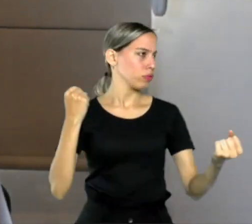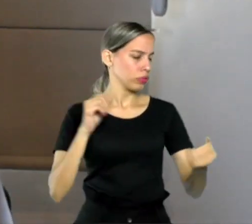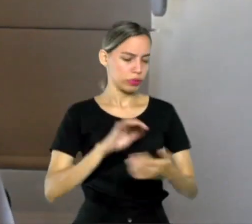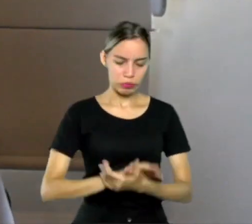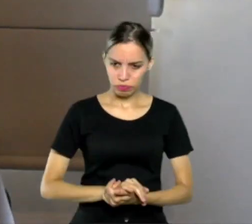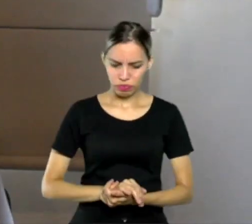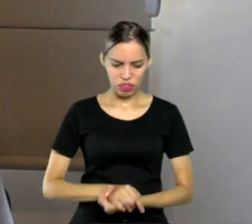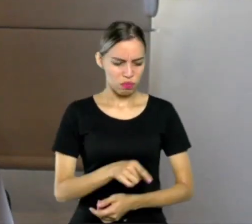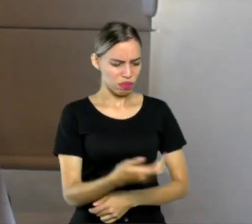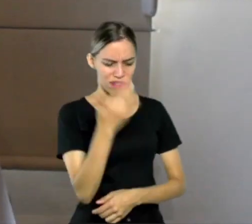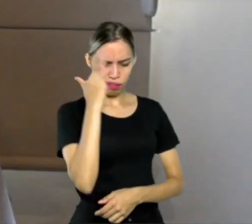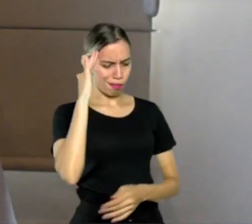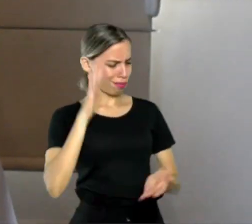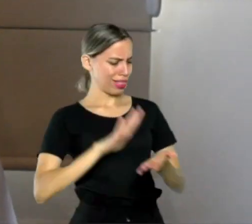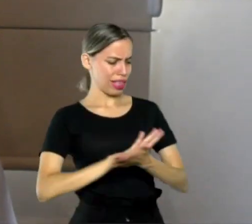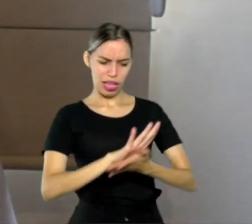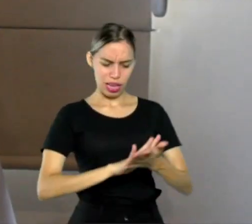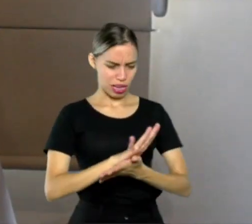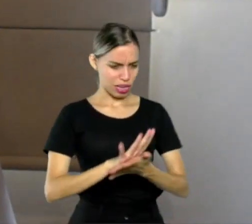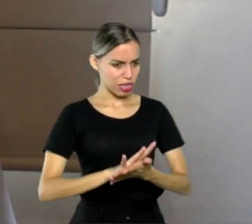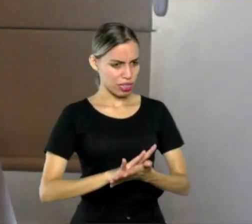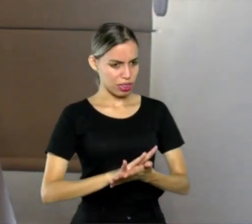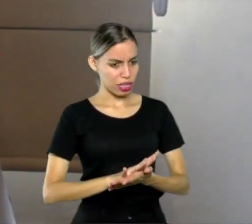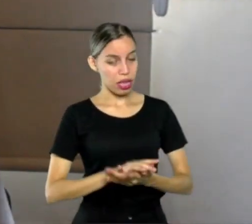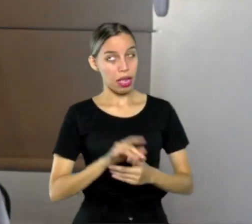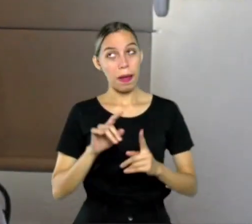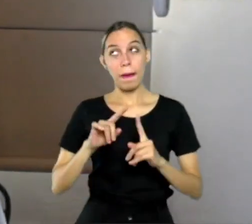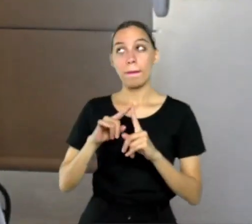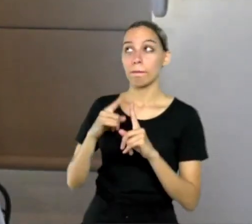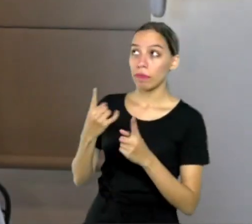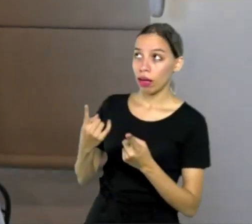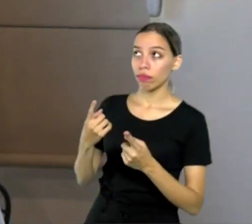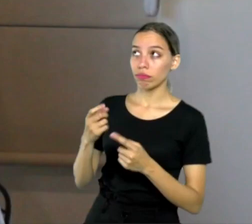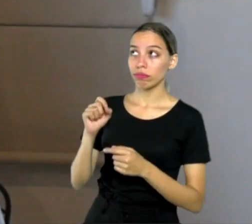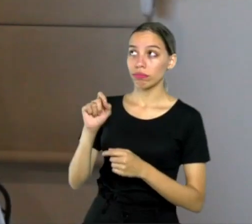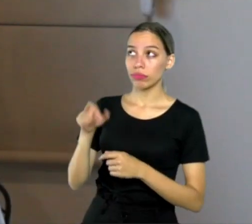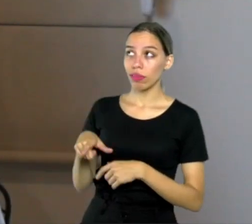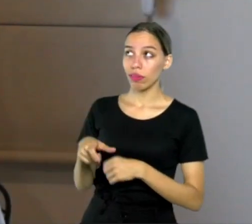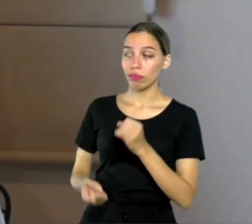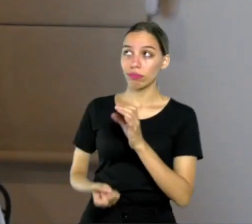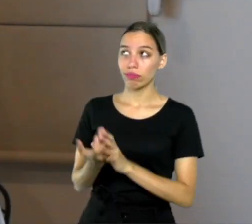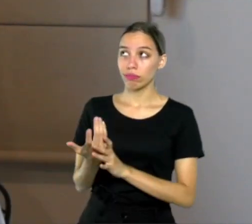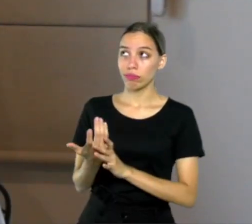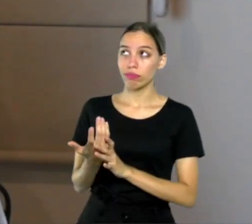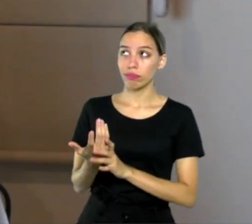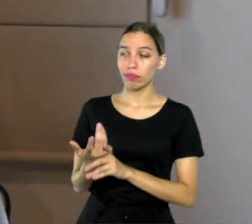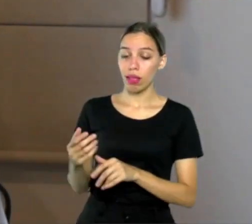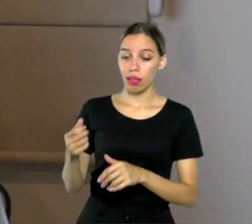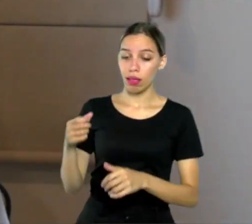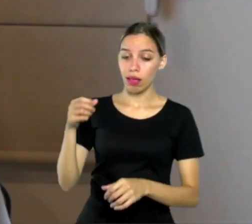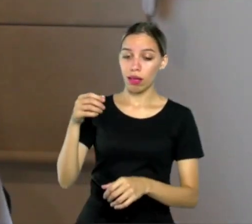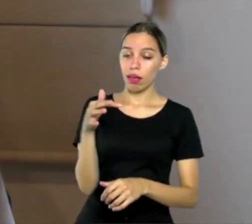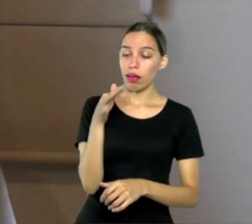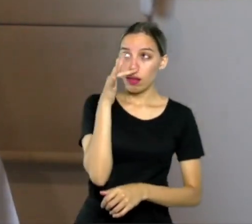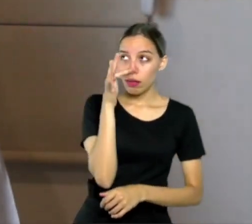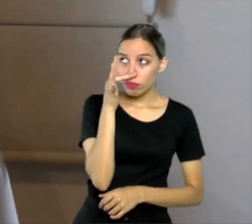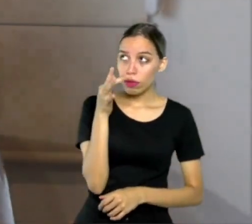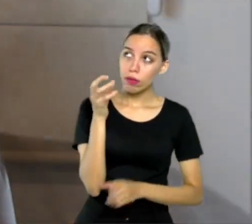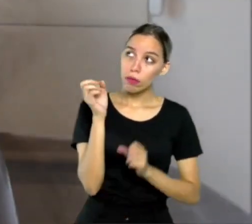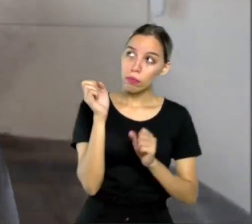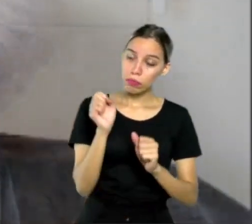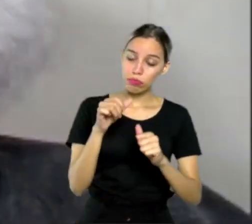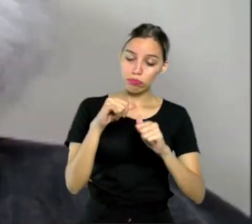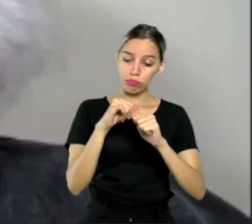patavina. Quem poda uma planta, molda a sua imagem e semelhança. Isso, é isso mesmo.